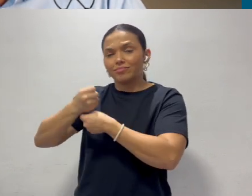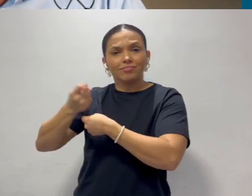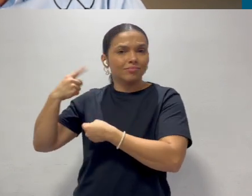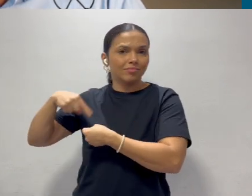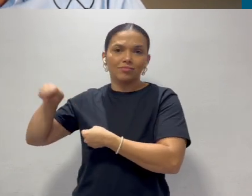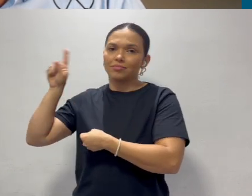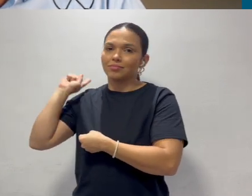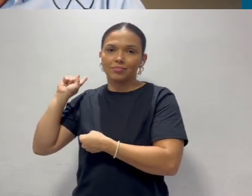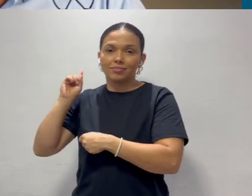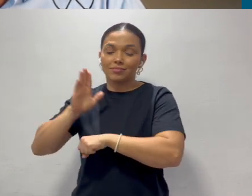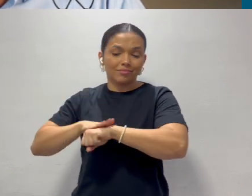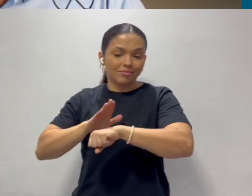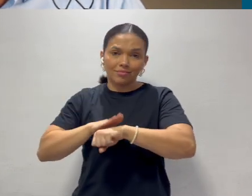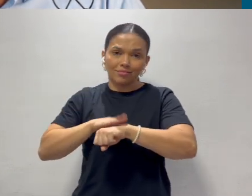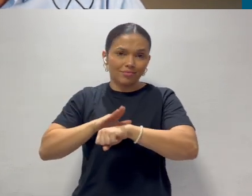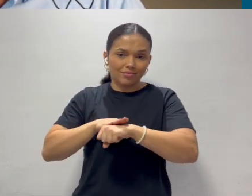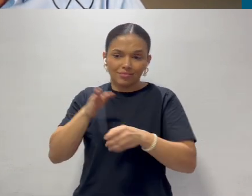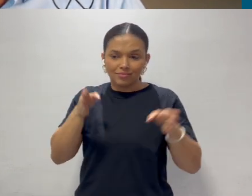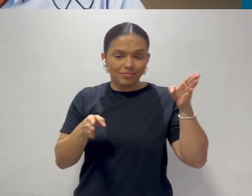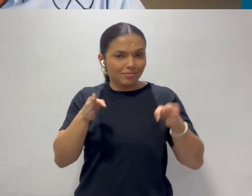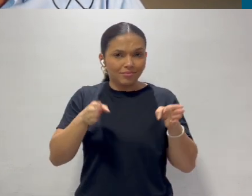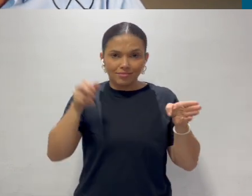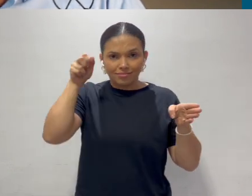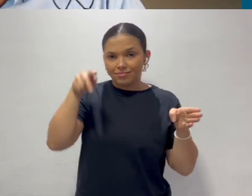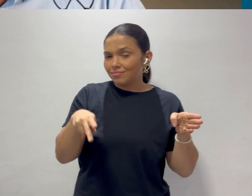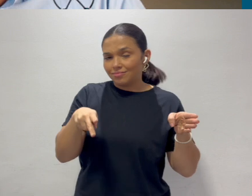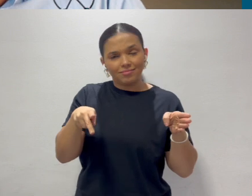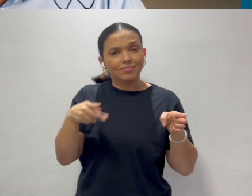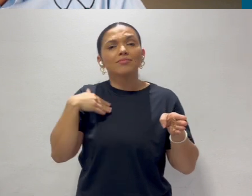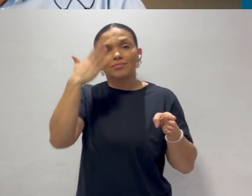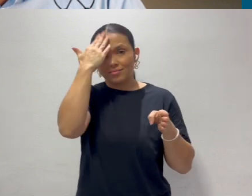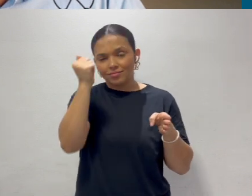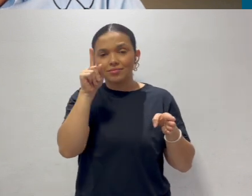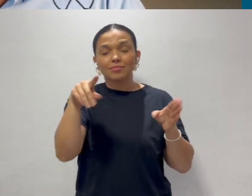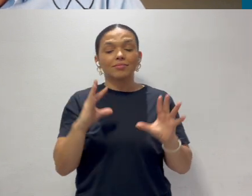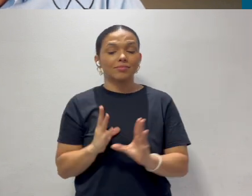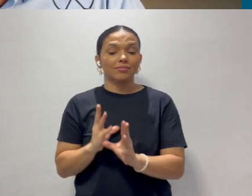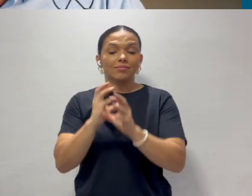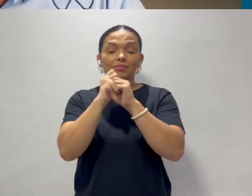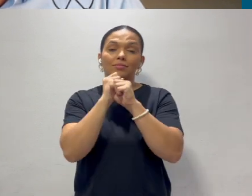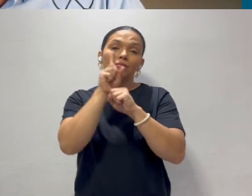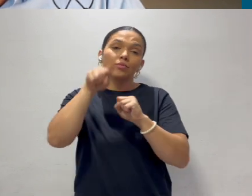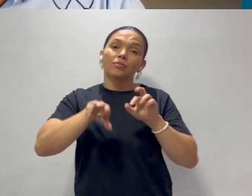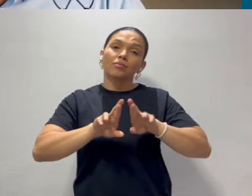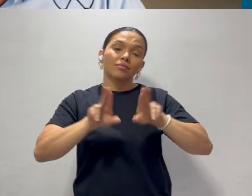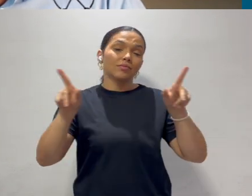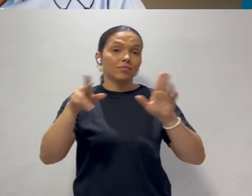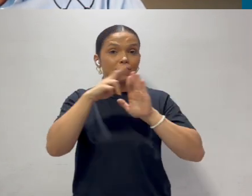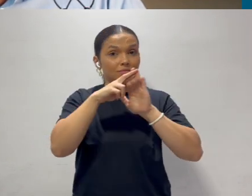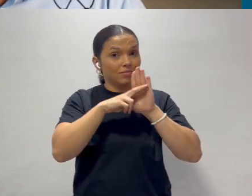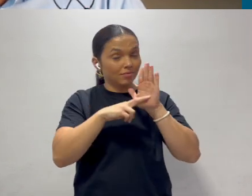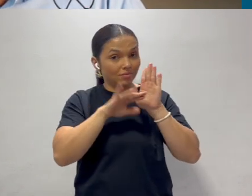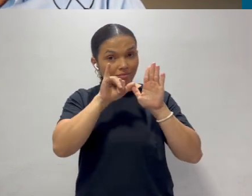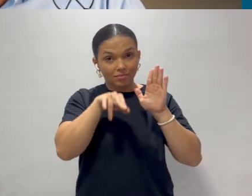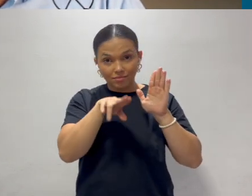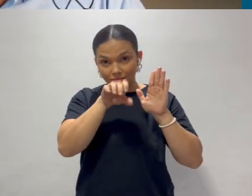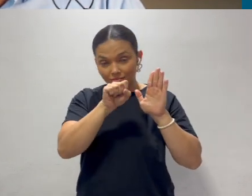Então, ano passado, ele ainda não cumpriu o tempo de aposentadoria, porque o cálculo nós sabemos que é diferente. E as regras do INSS,